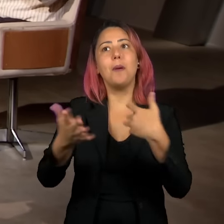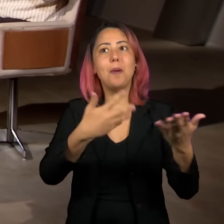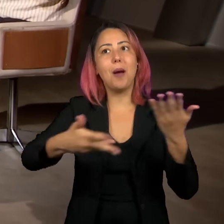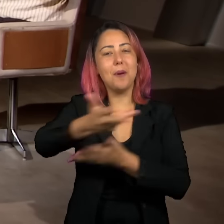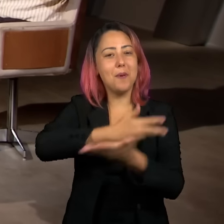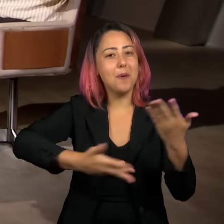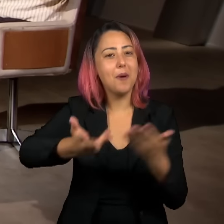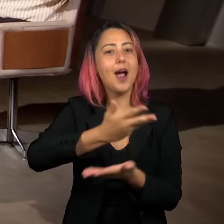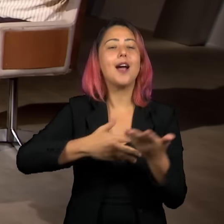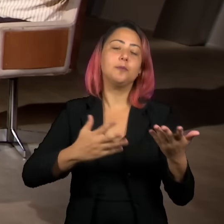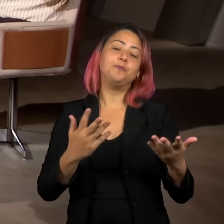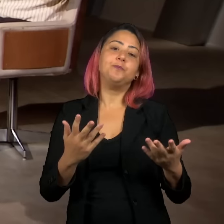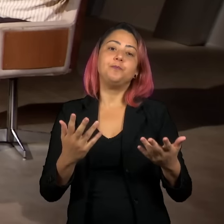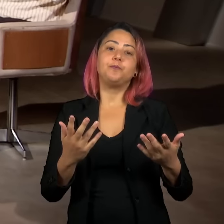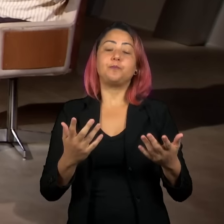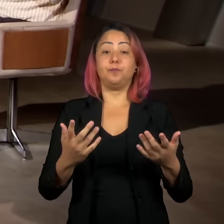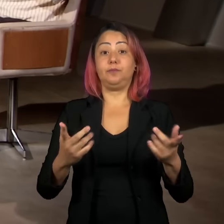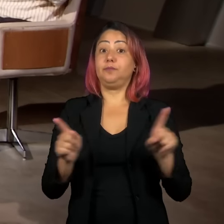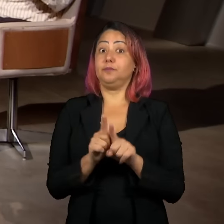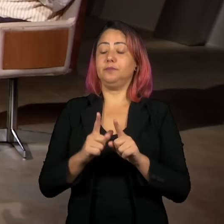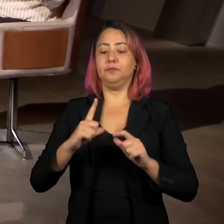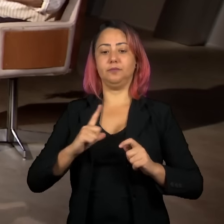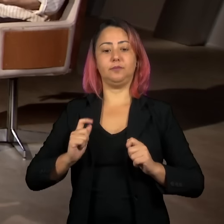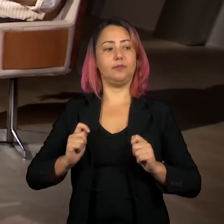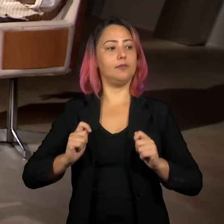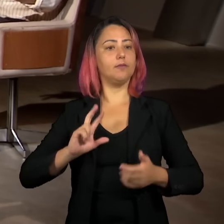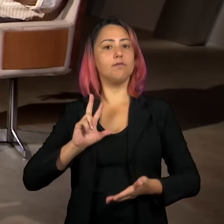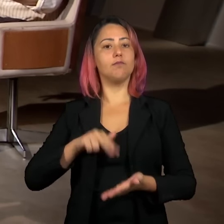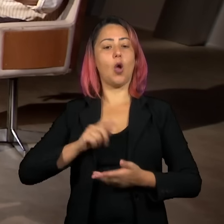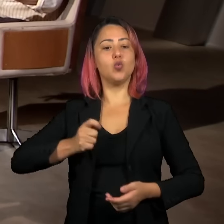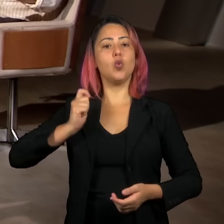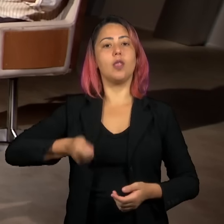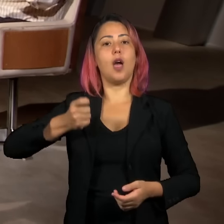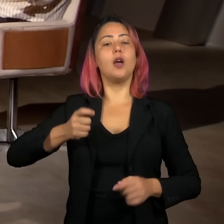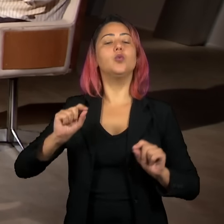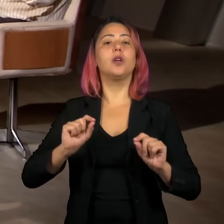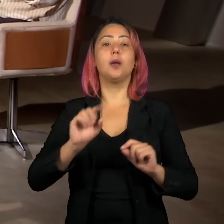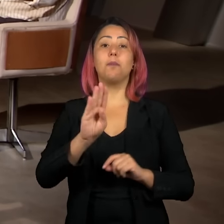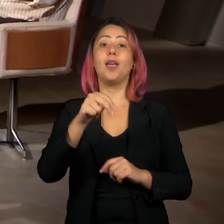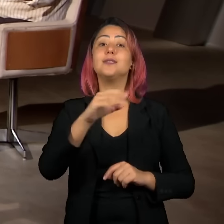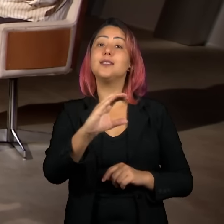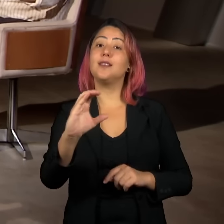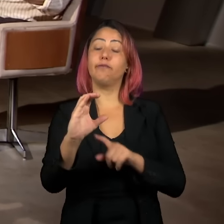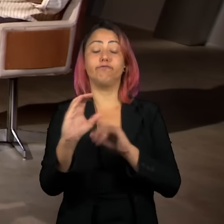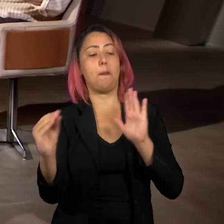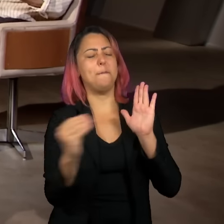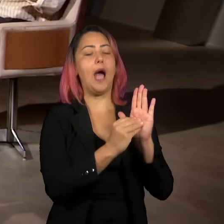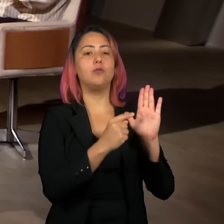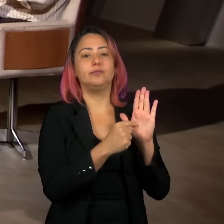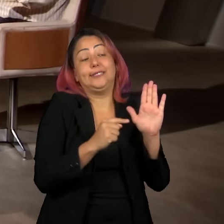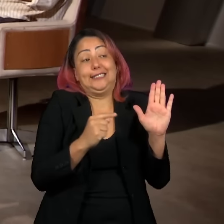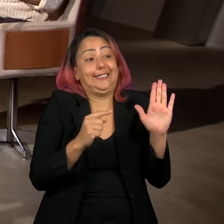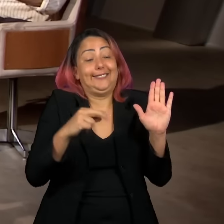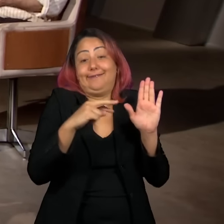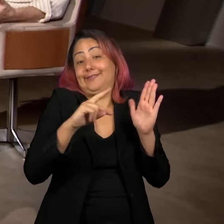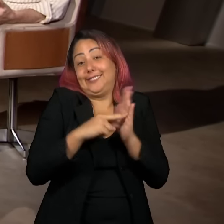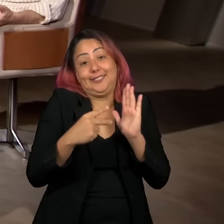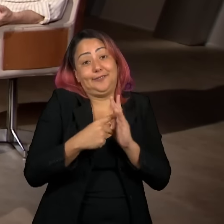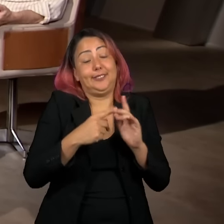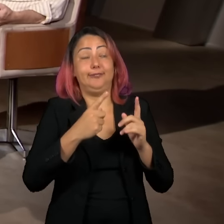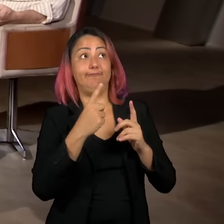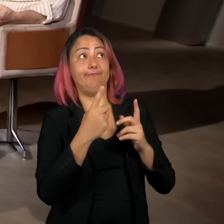a vamos dizer assim a idade de uma bncc que fala isso tem que tá lá dentro isso né Isso faz